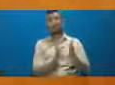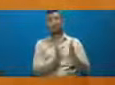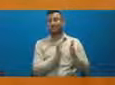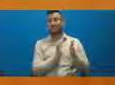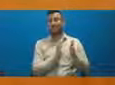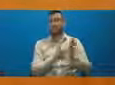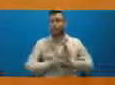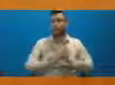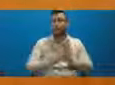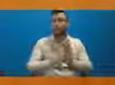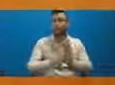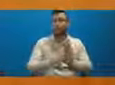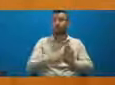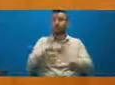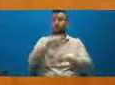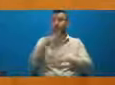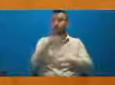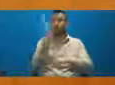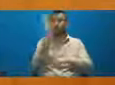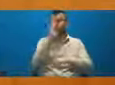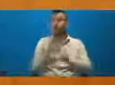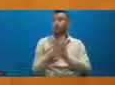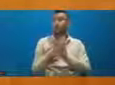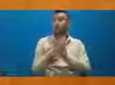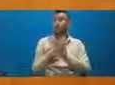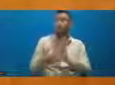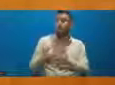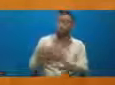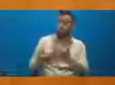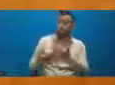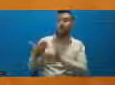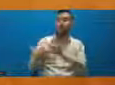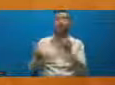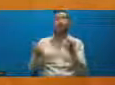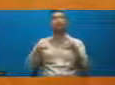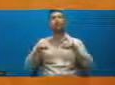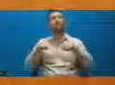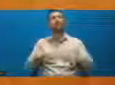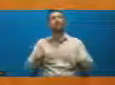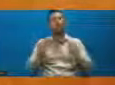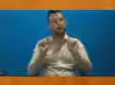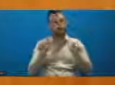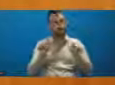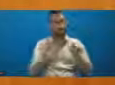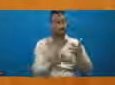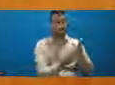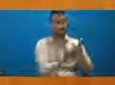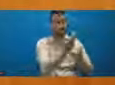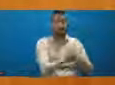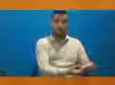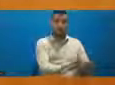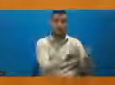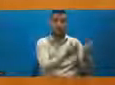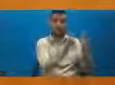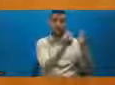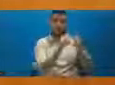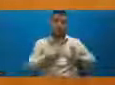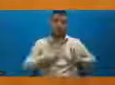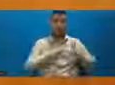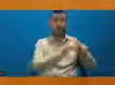apresentar o país um modelo de desenvolvimento que ao mesmo tempo Gere prosperidade para todos os